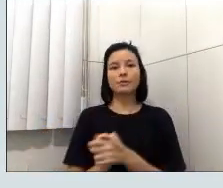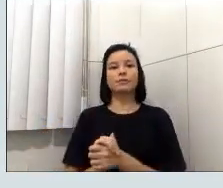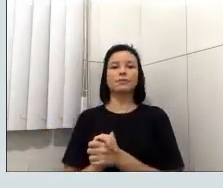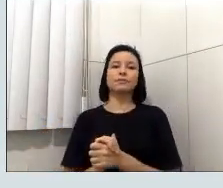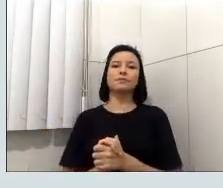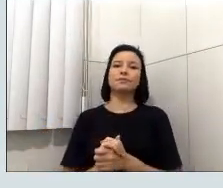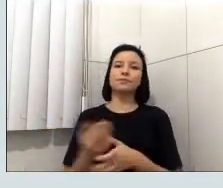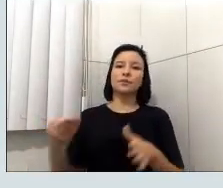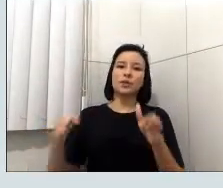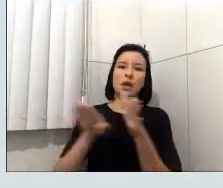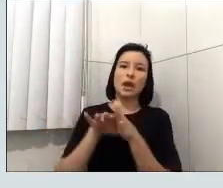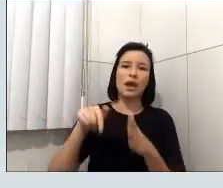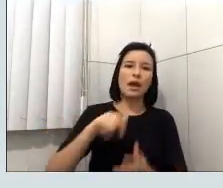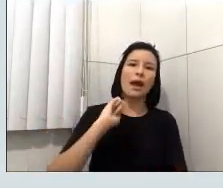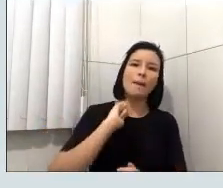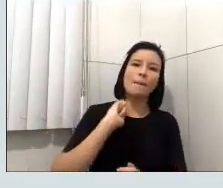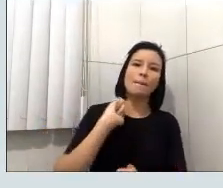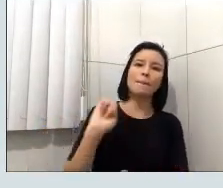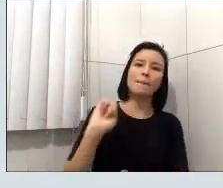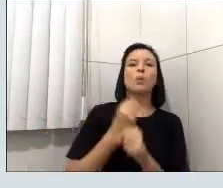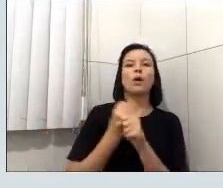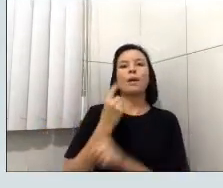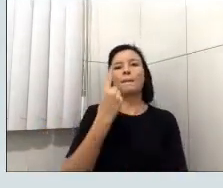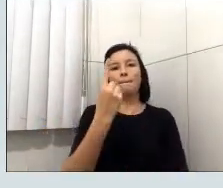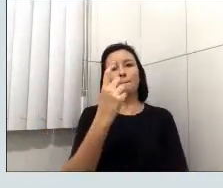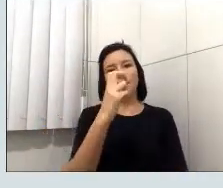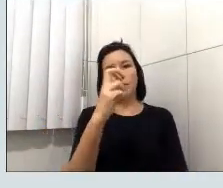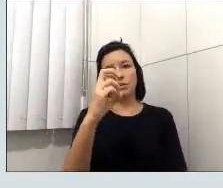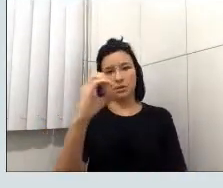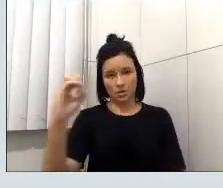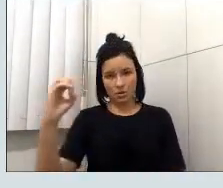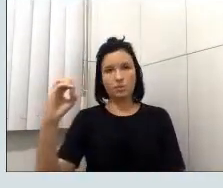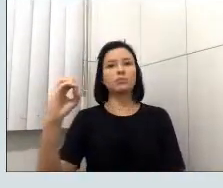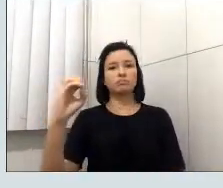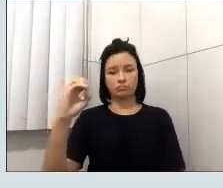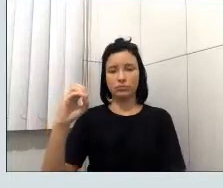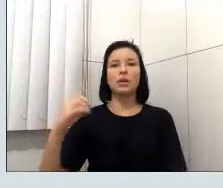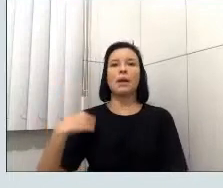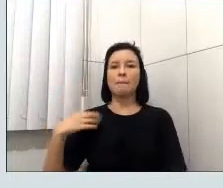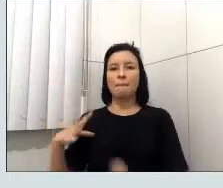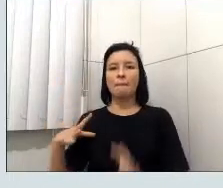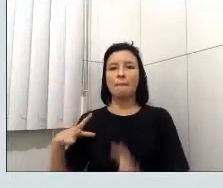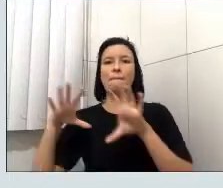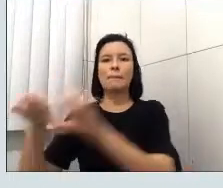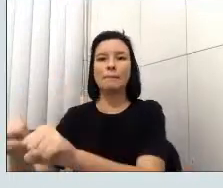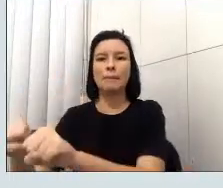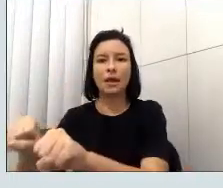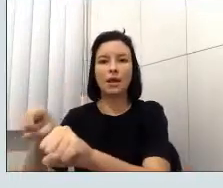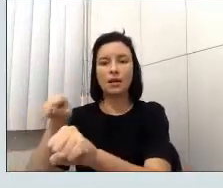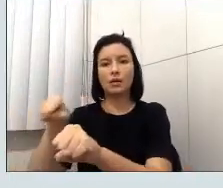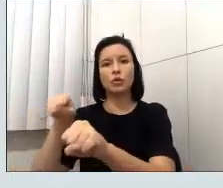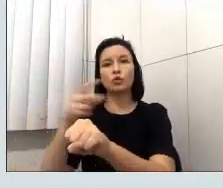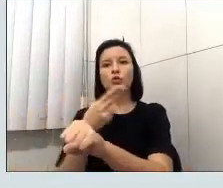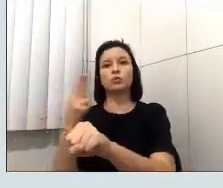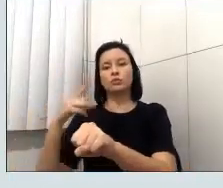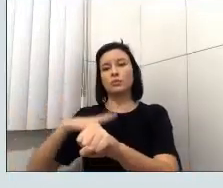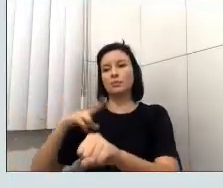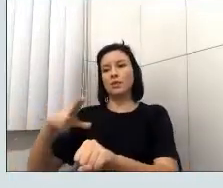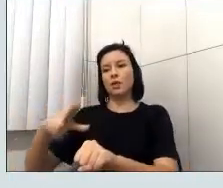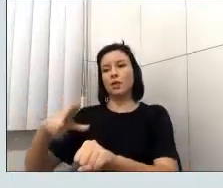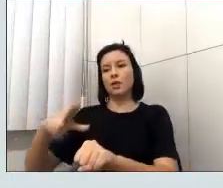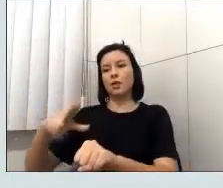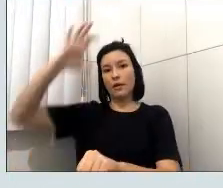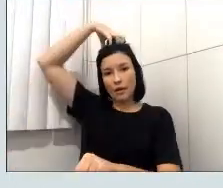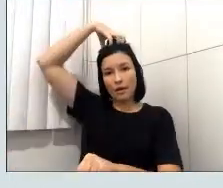chegam em abril de 1500, tomam posse do território a partir, né, em nome do rei de Portugal, mas